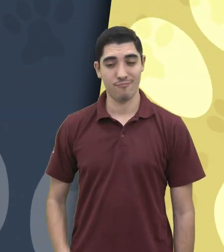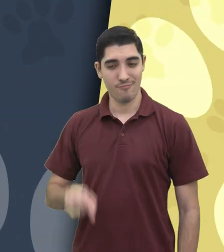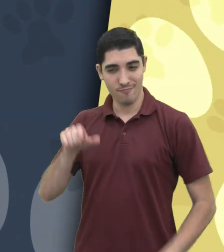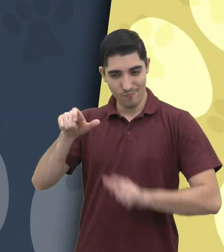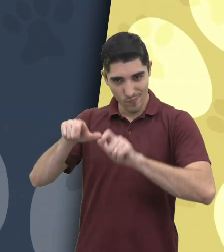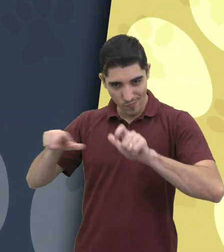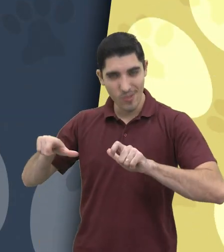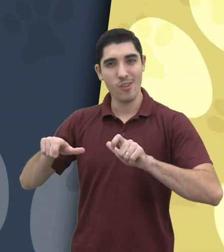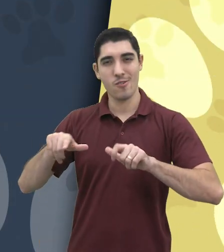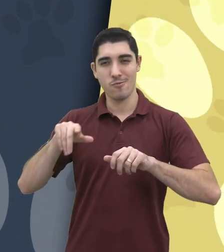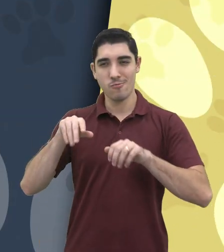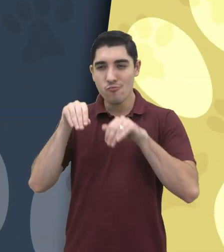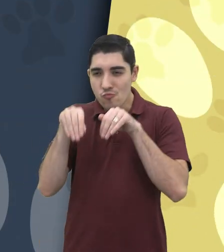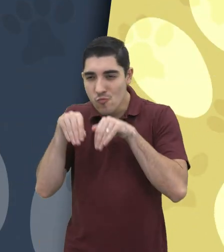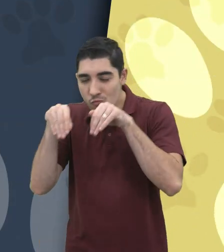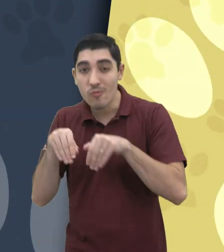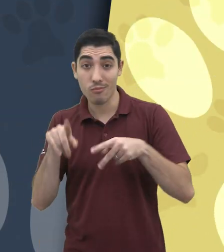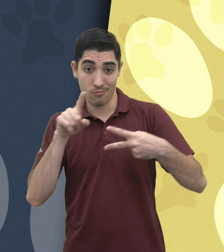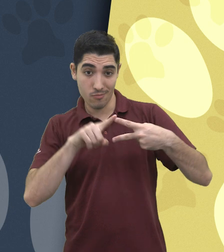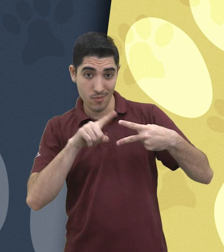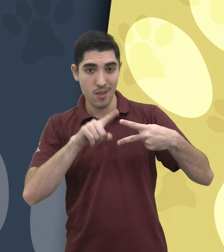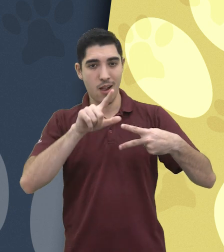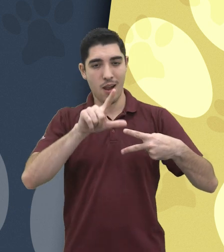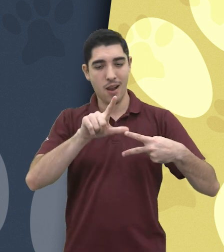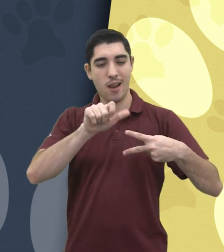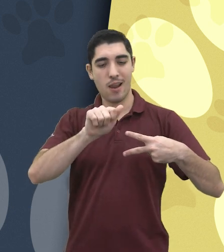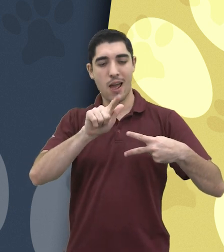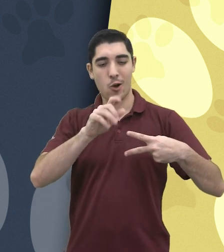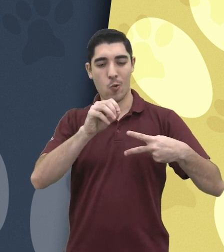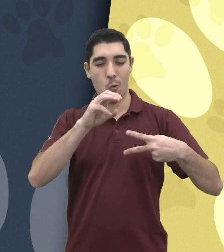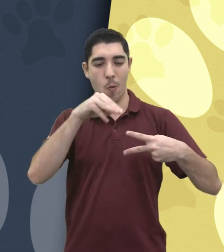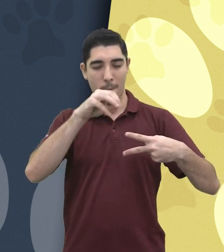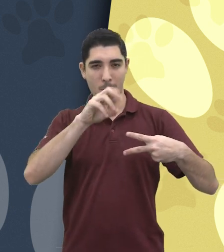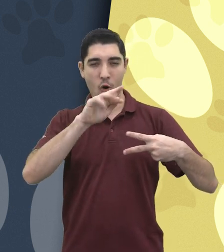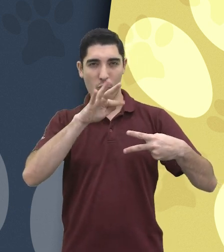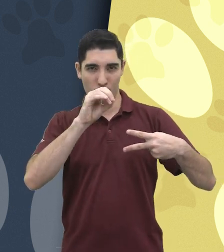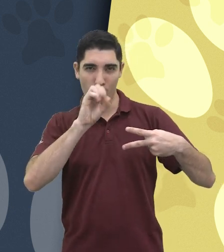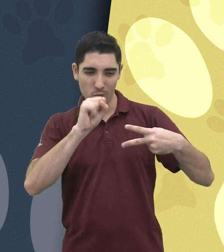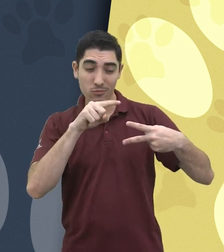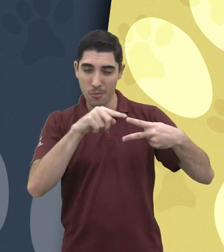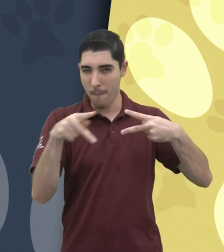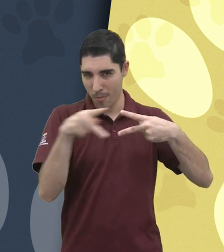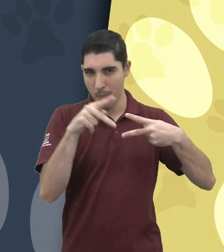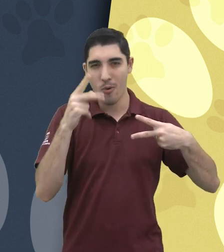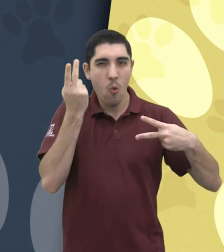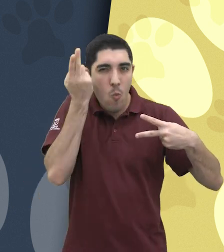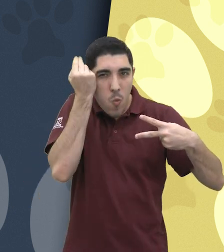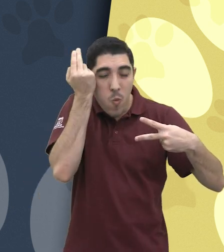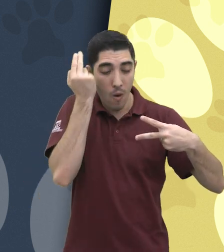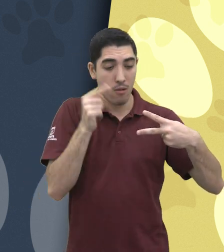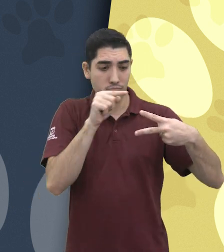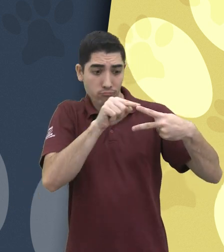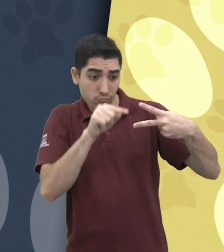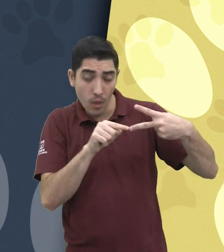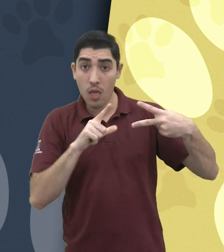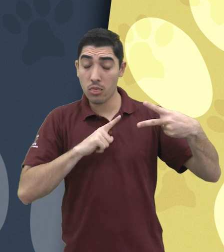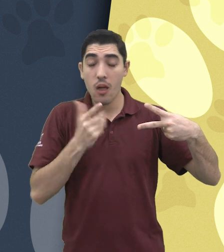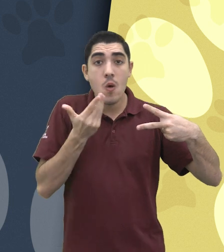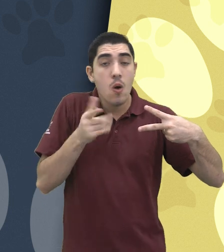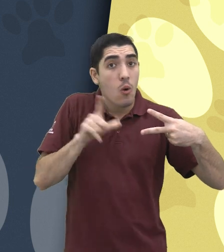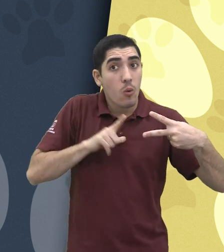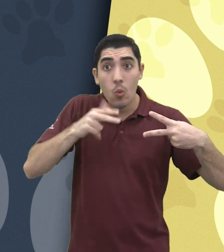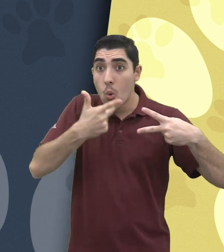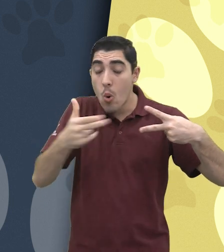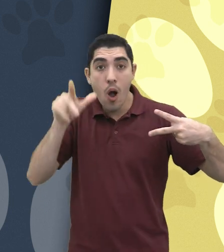universo dos roedores e dos lagomorfos, ordem de mamíferos que inclui lebres e coelhos, desperta muitas curiosidades e